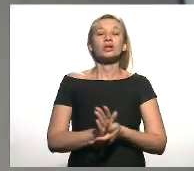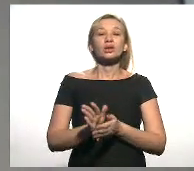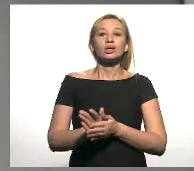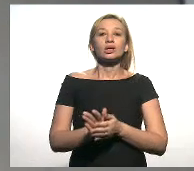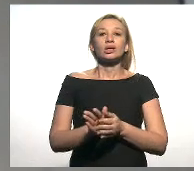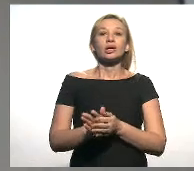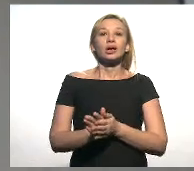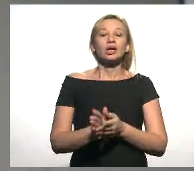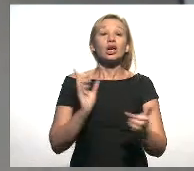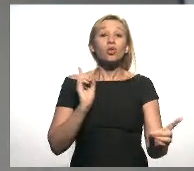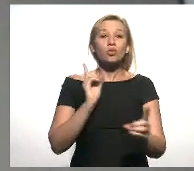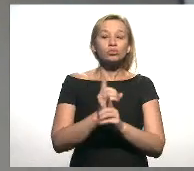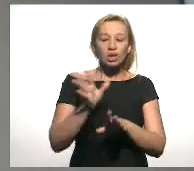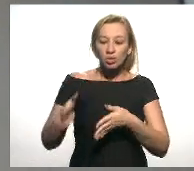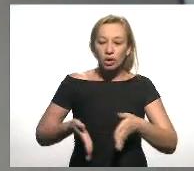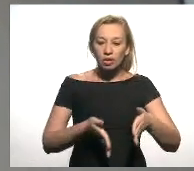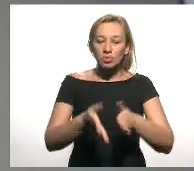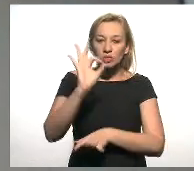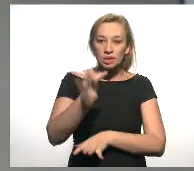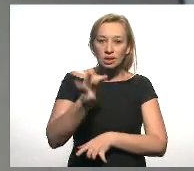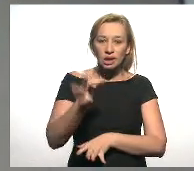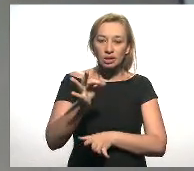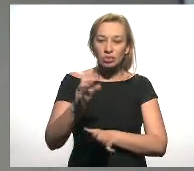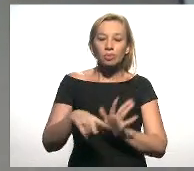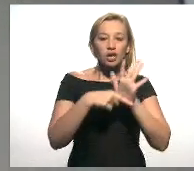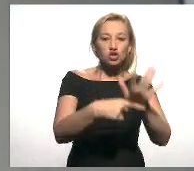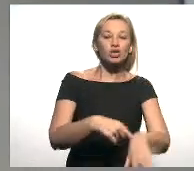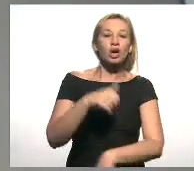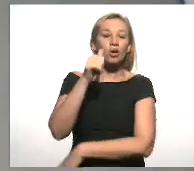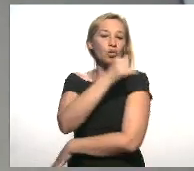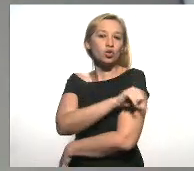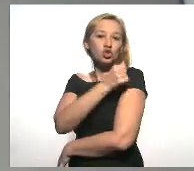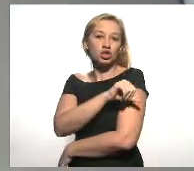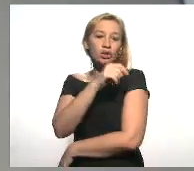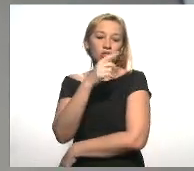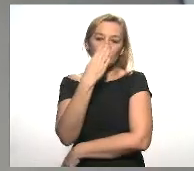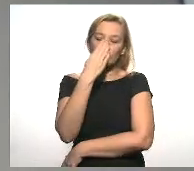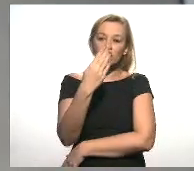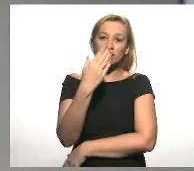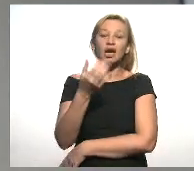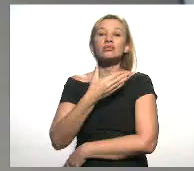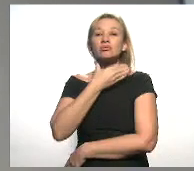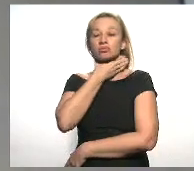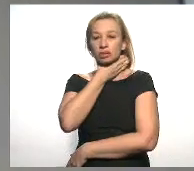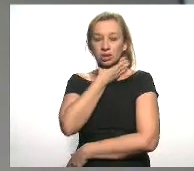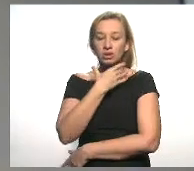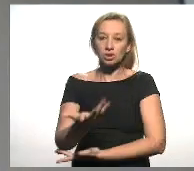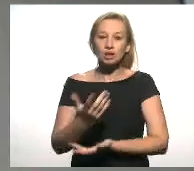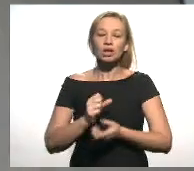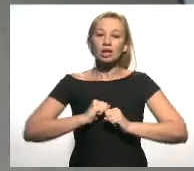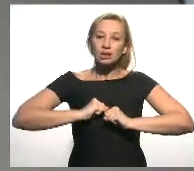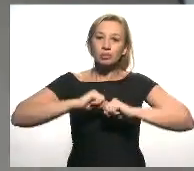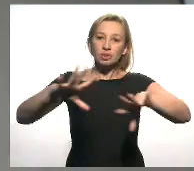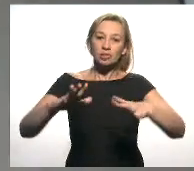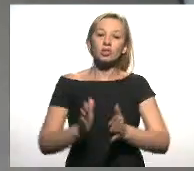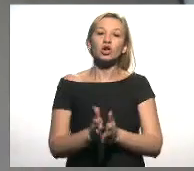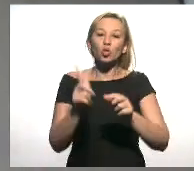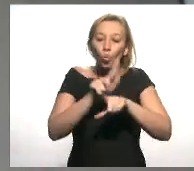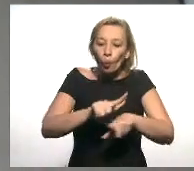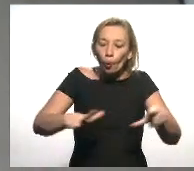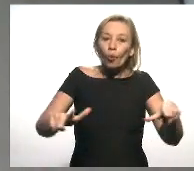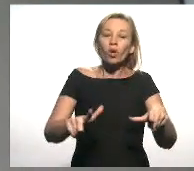Janeiro enfrentar essa crise, enfrentar a pandemia, mas enfrentar também o vazio de projeto estratégico que está colocando.